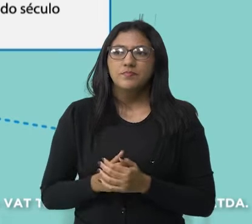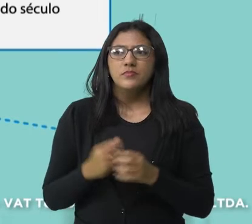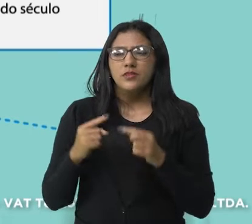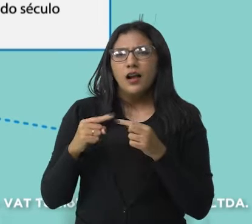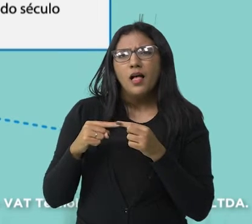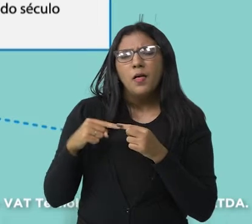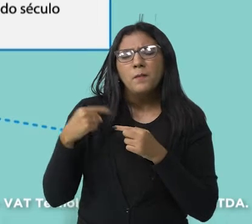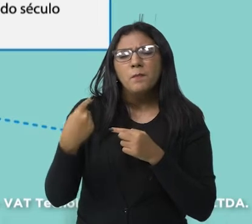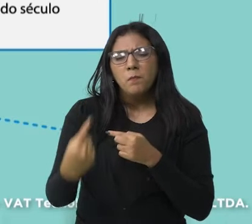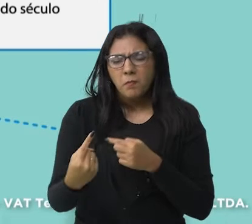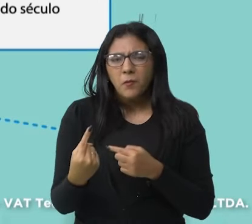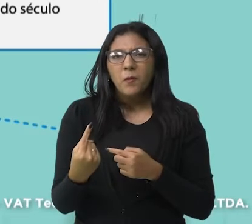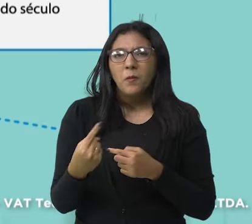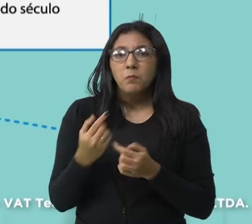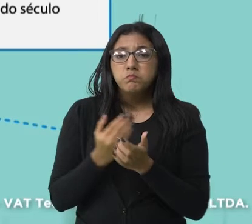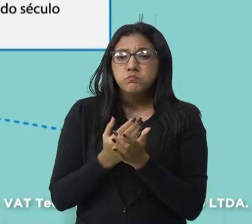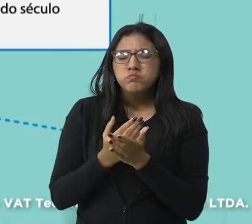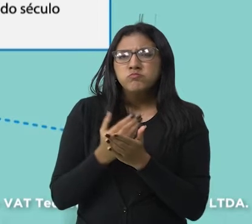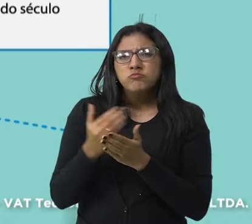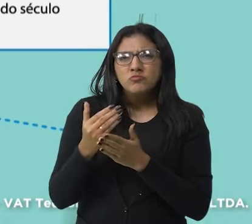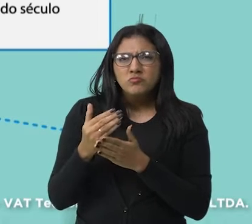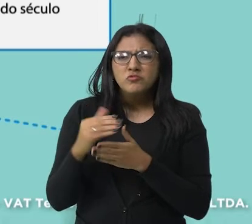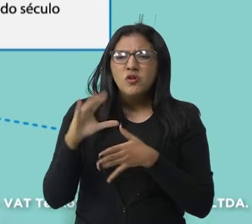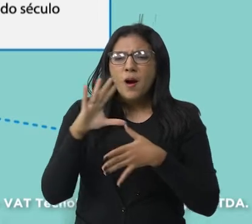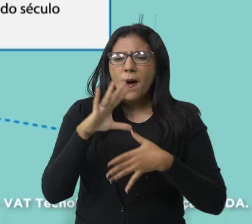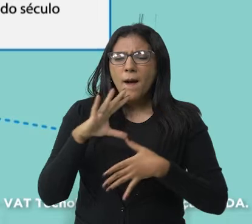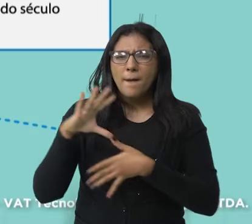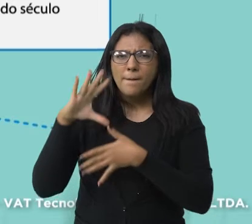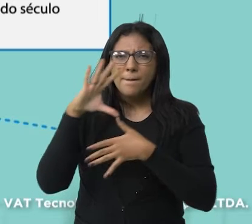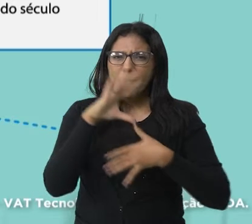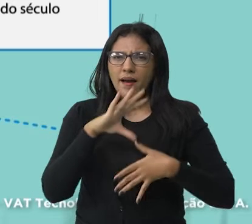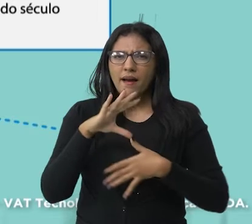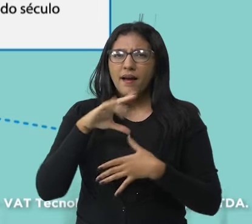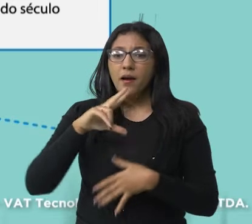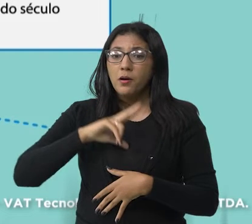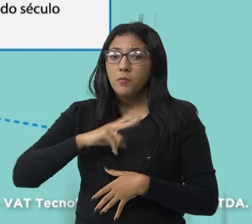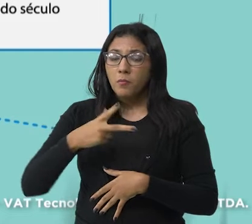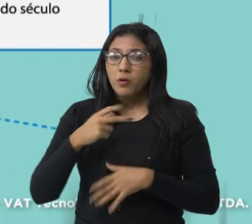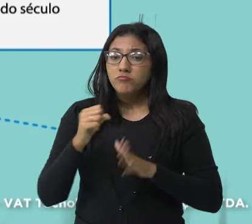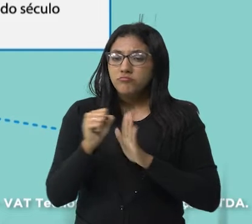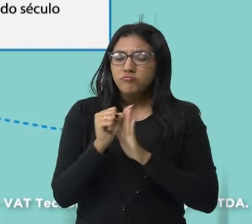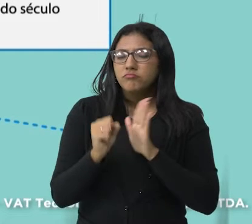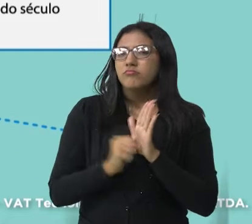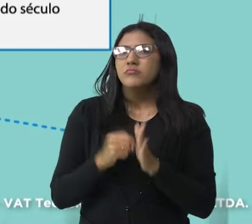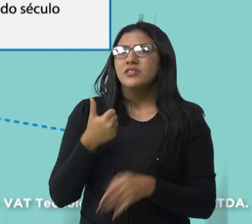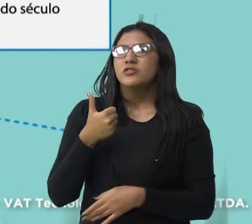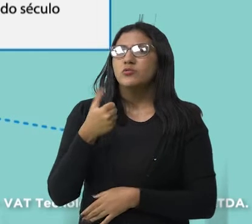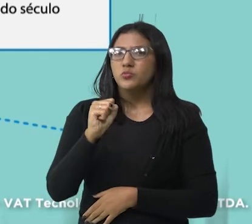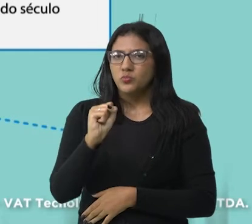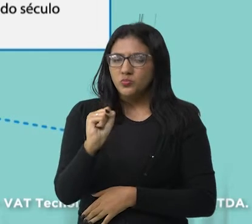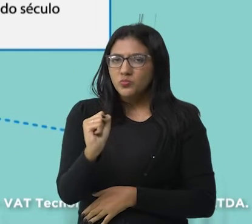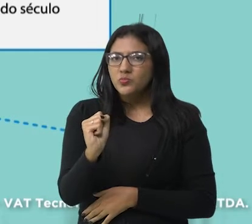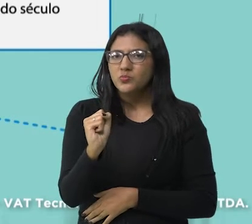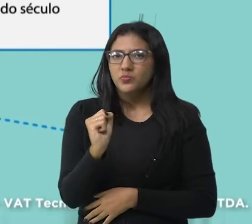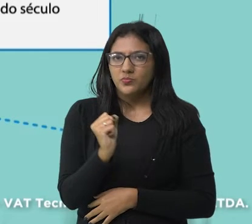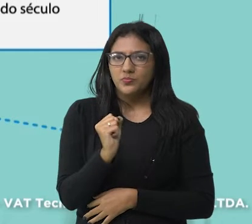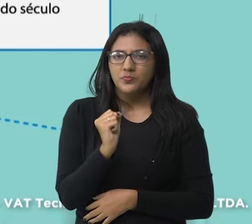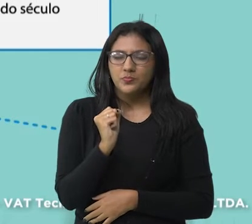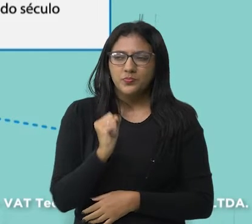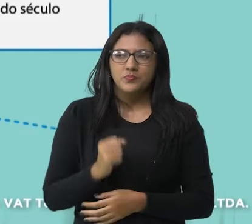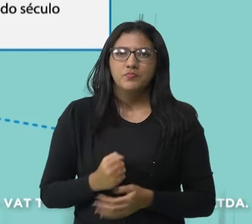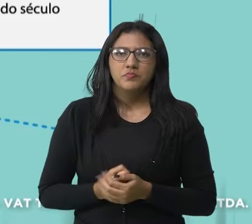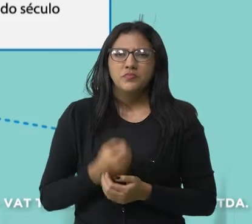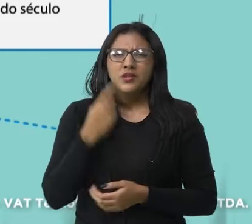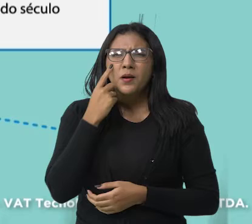a surgir aí a América Portuguesa no século XVIII, tá? A gente verifica que todos